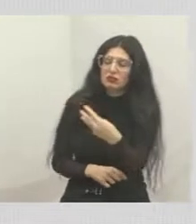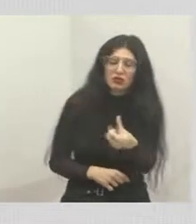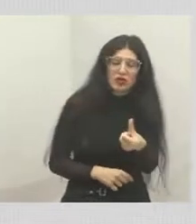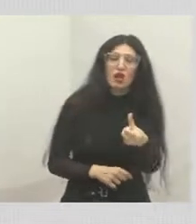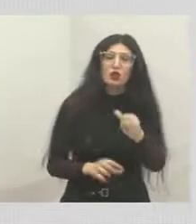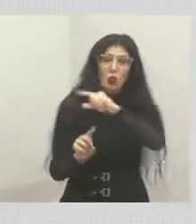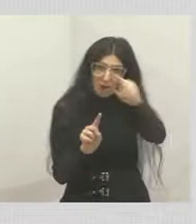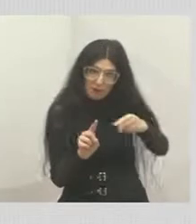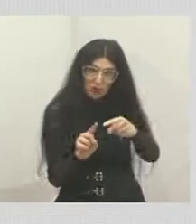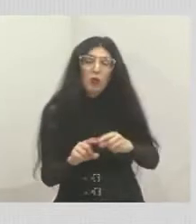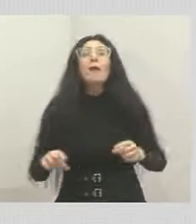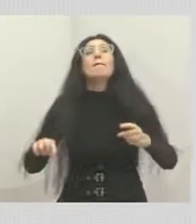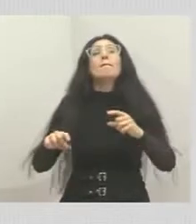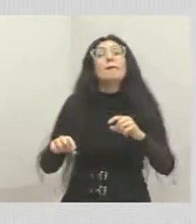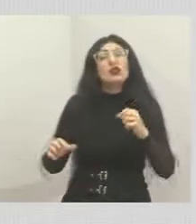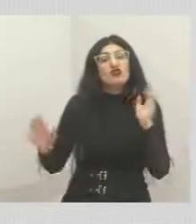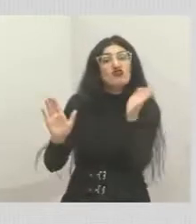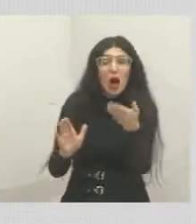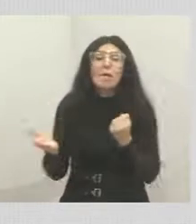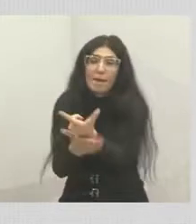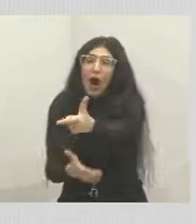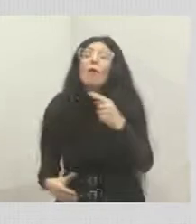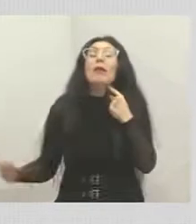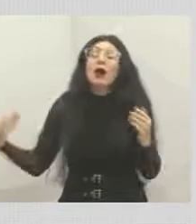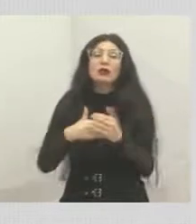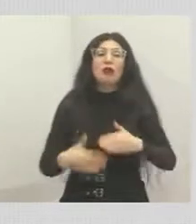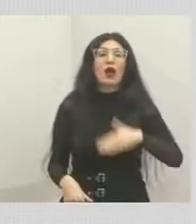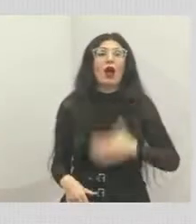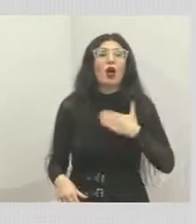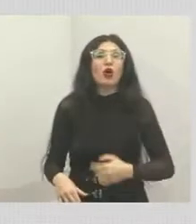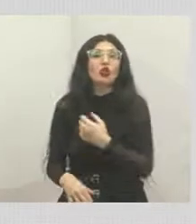25.536.000 e liquidado até o segundo quadrimestre,